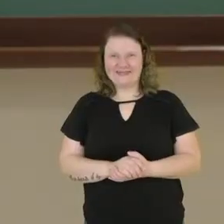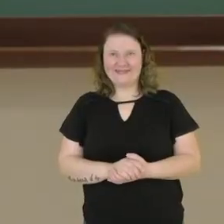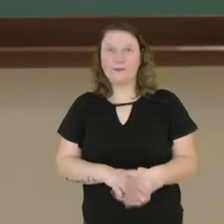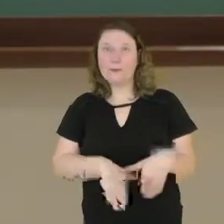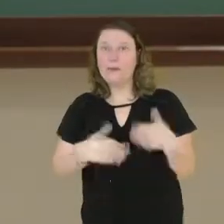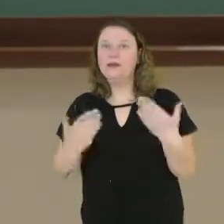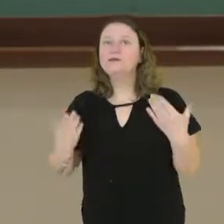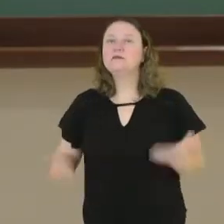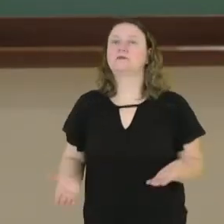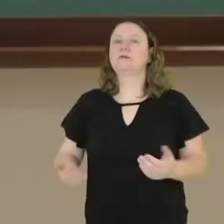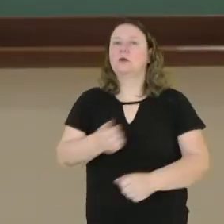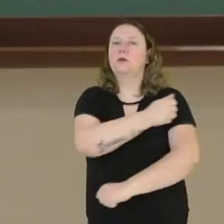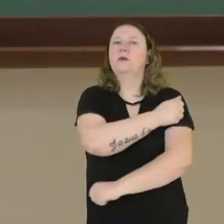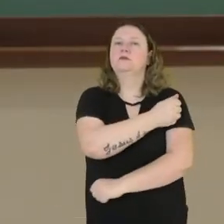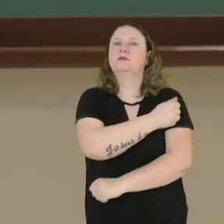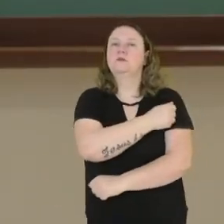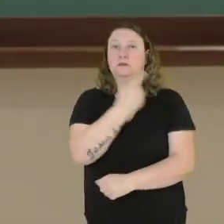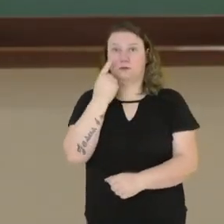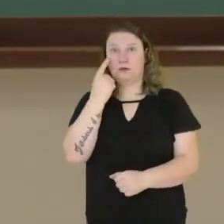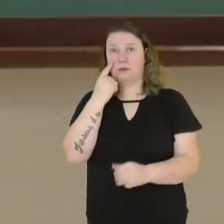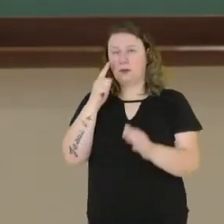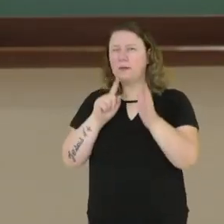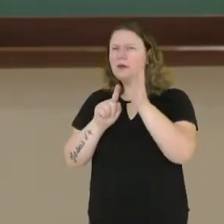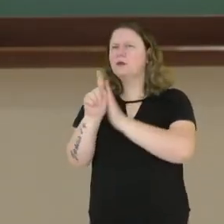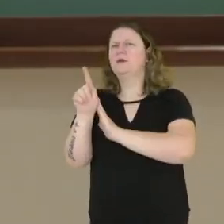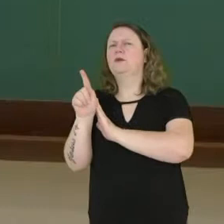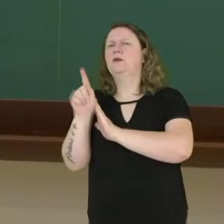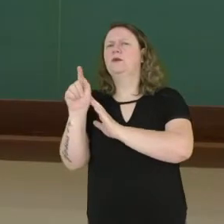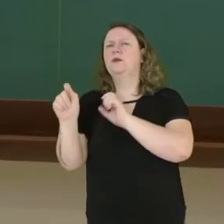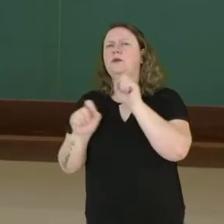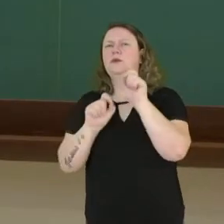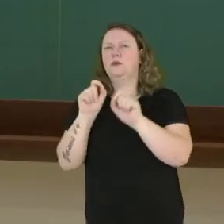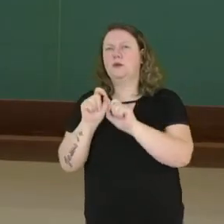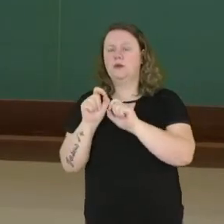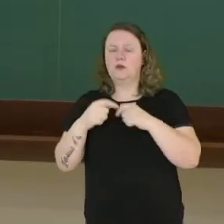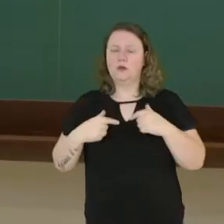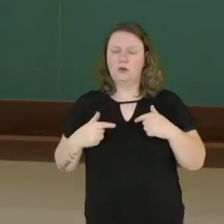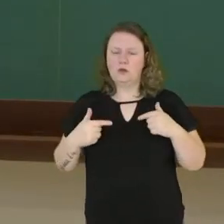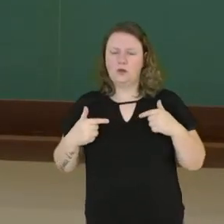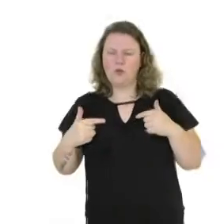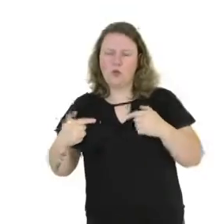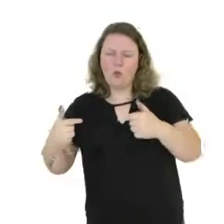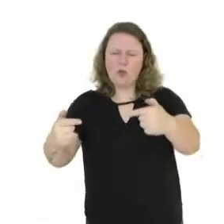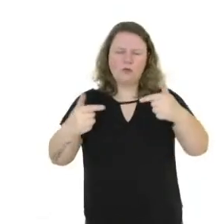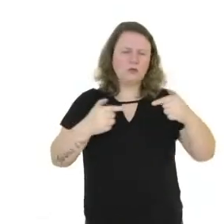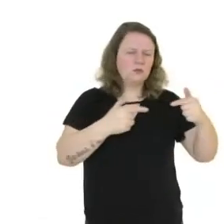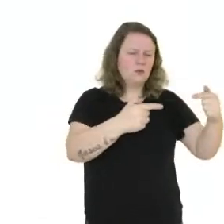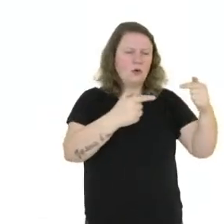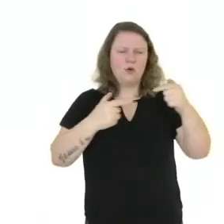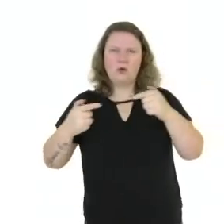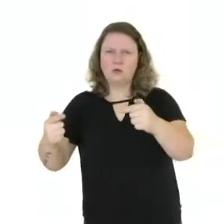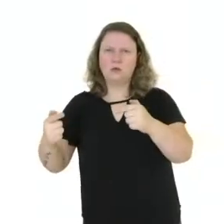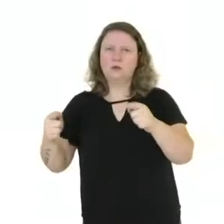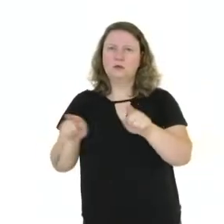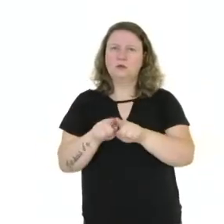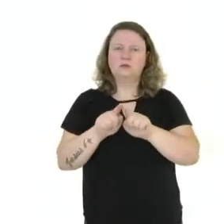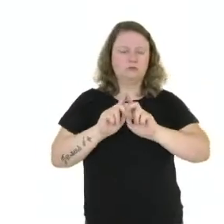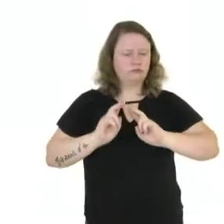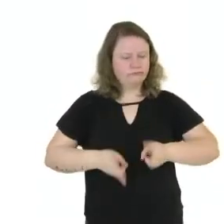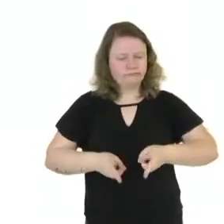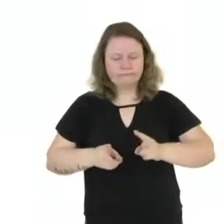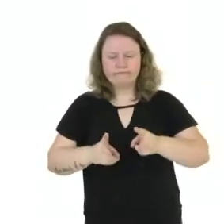Então, pessoal, vamos dar uma olhada nessa pergunta? A pergunta era o seguinte: os conflitos no mundo contemporâneo são